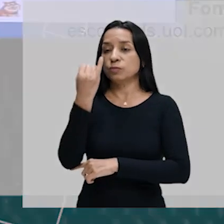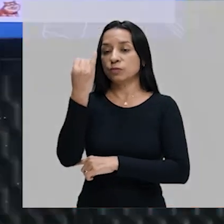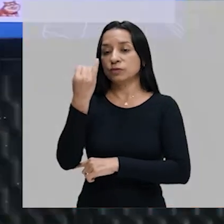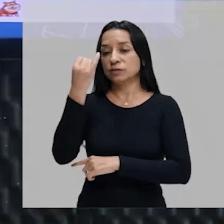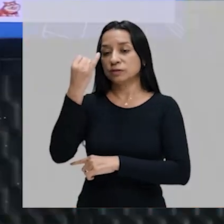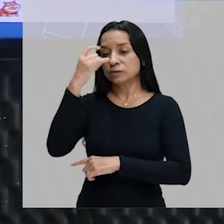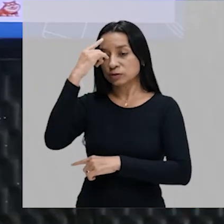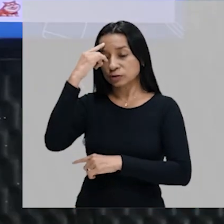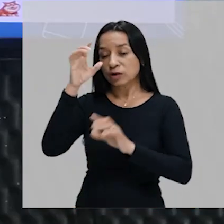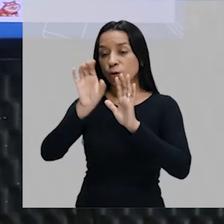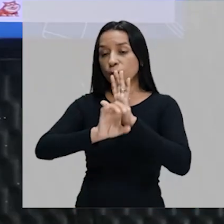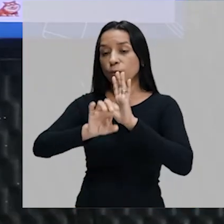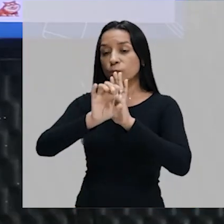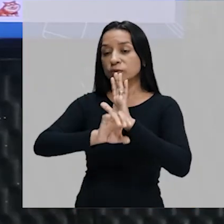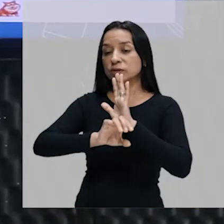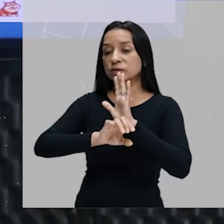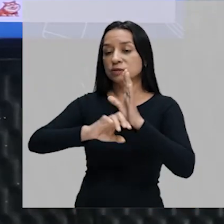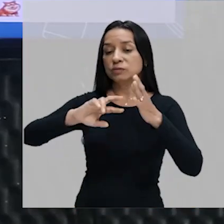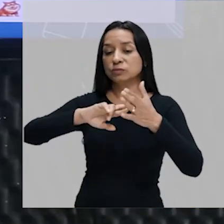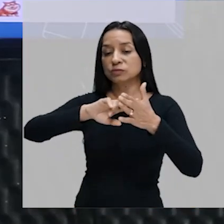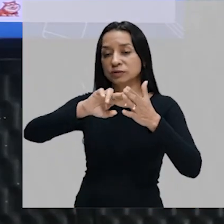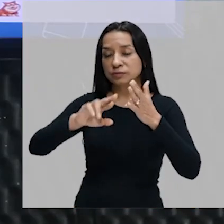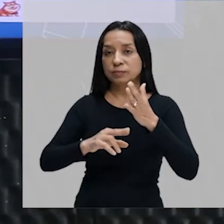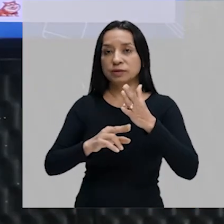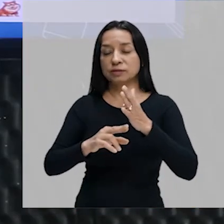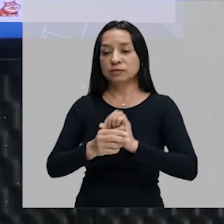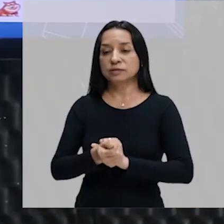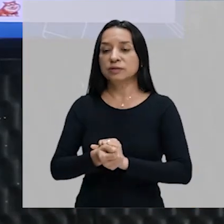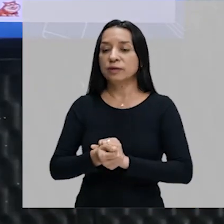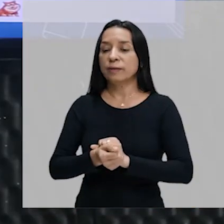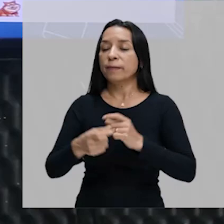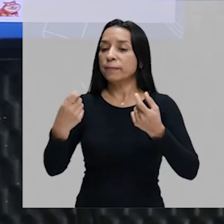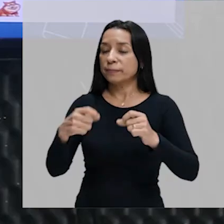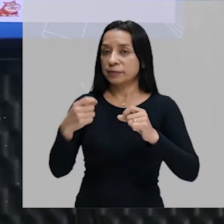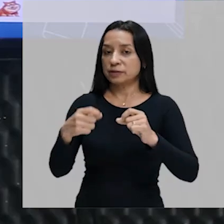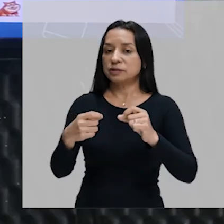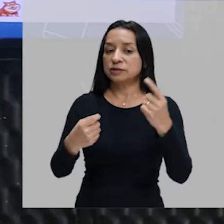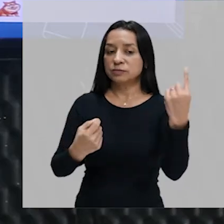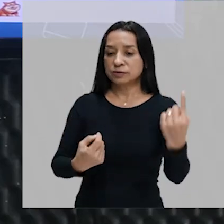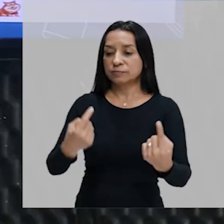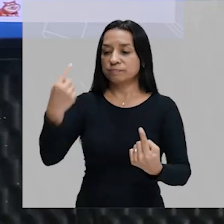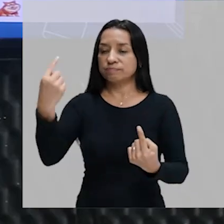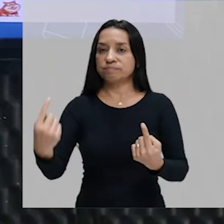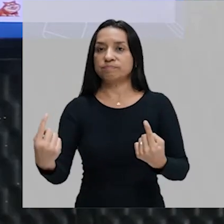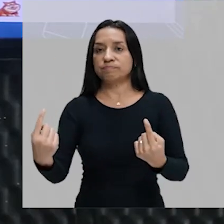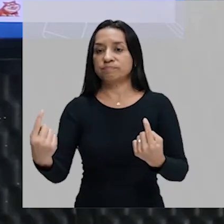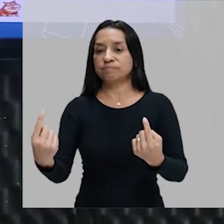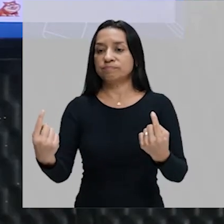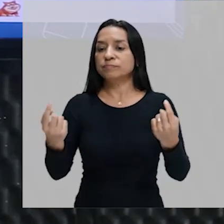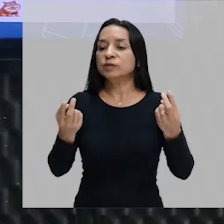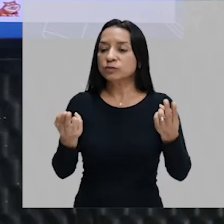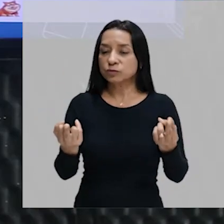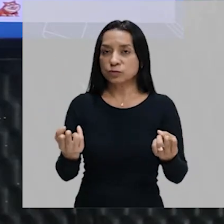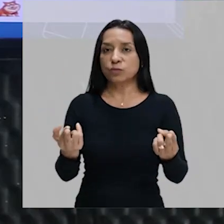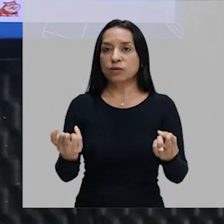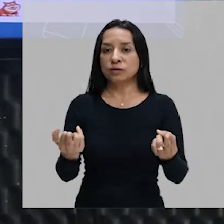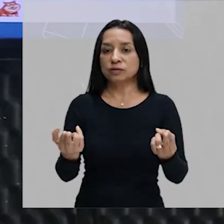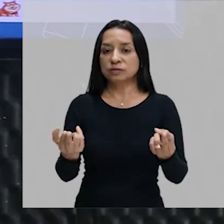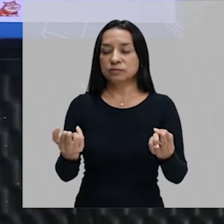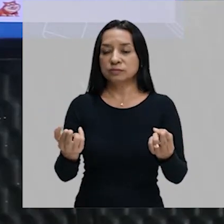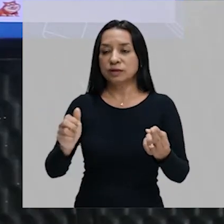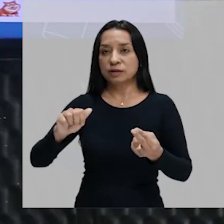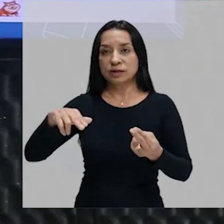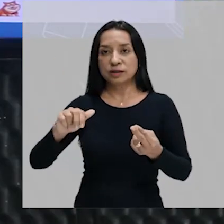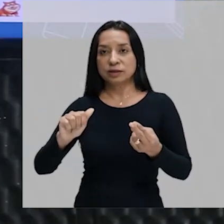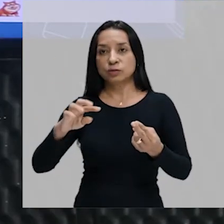espécie, pessoal. Primeira coisa, tem que ser indivíduos semelhantes. Morfologia, anatomia,